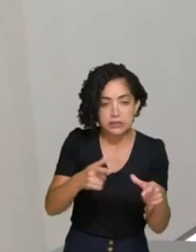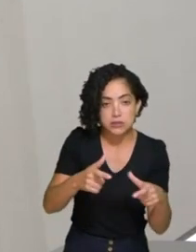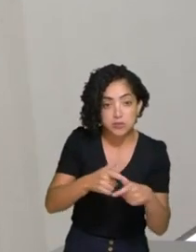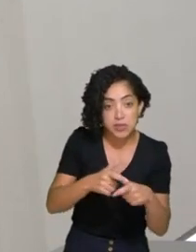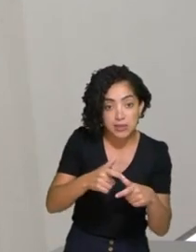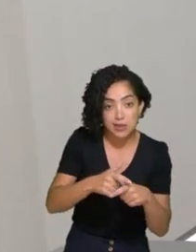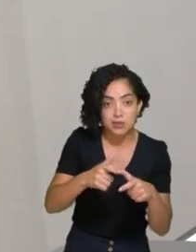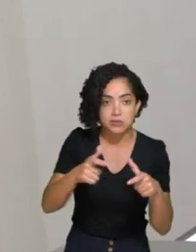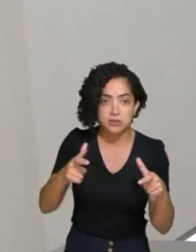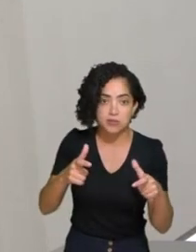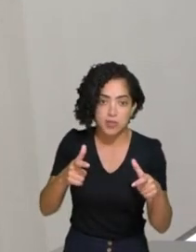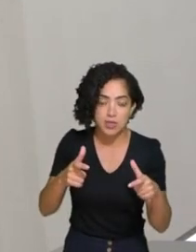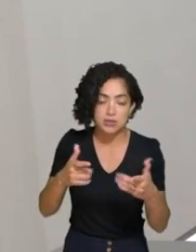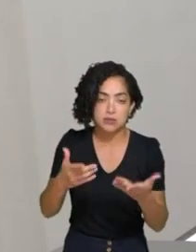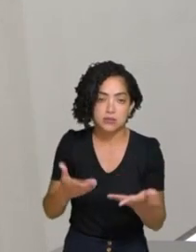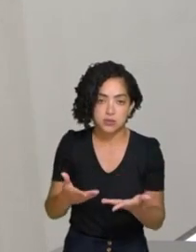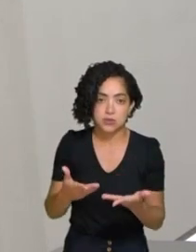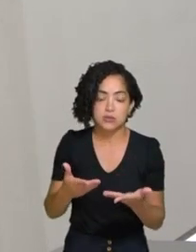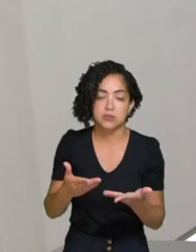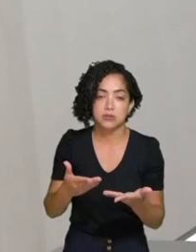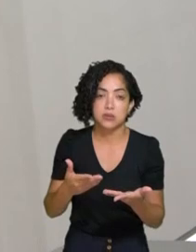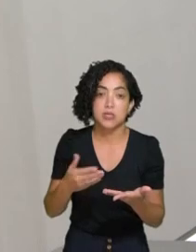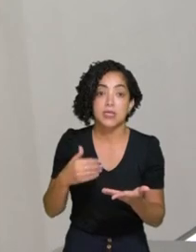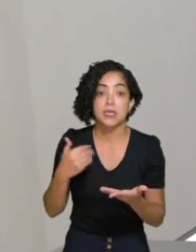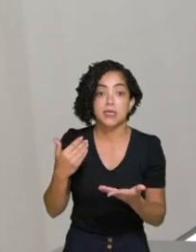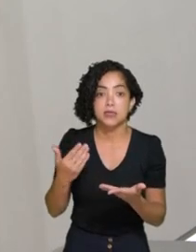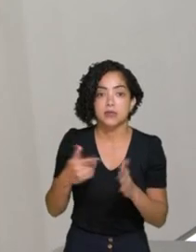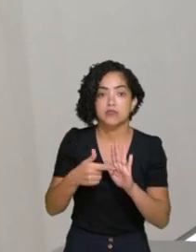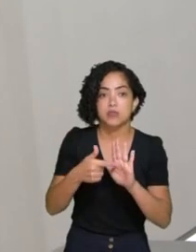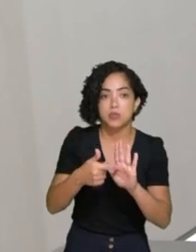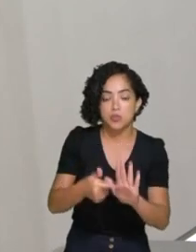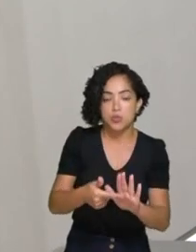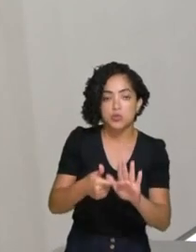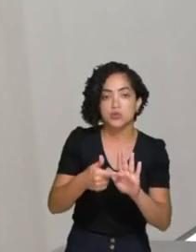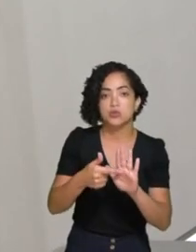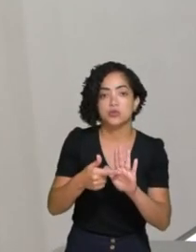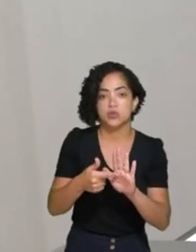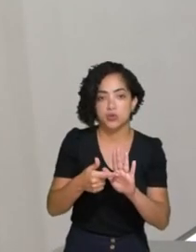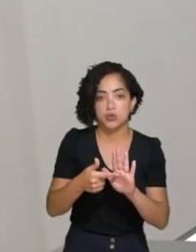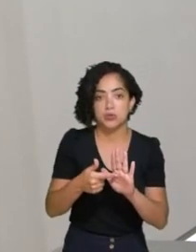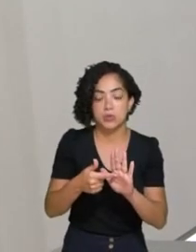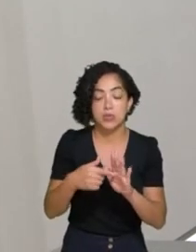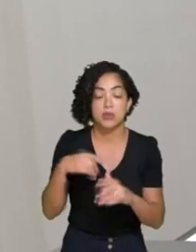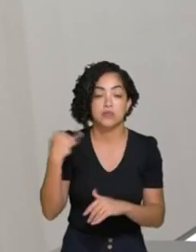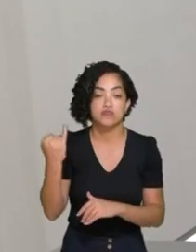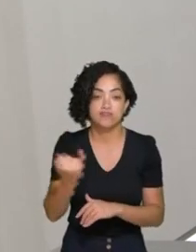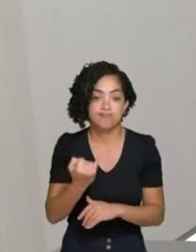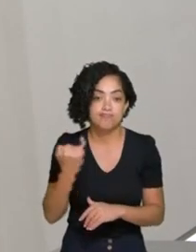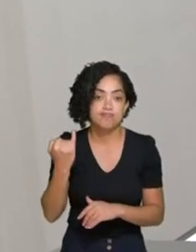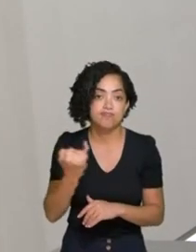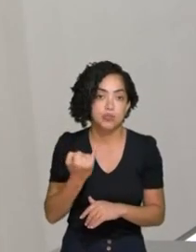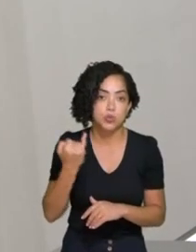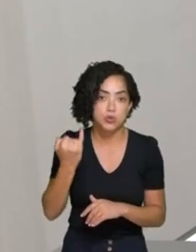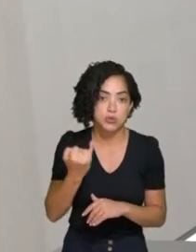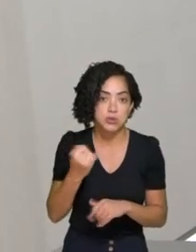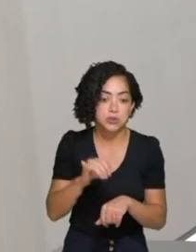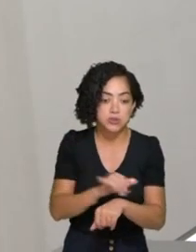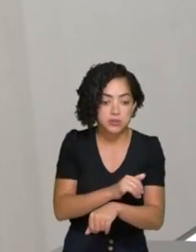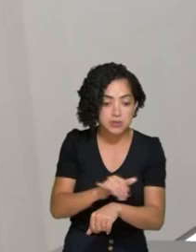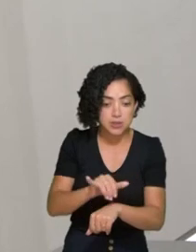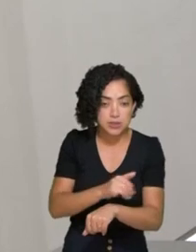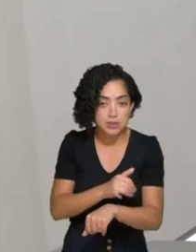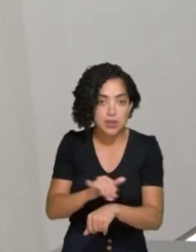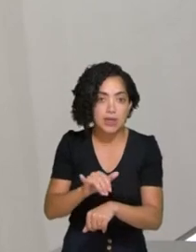grandes cidades, aonde o ministro traz esse importante mecanismo através